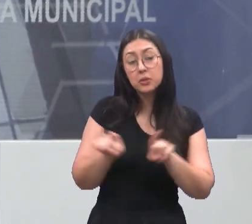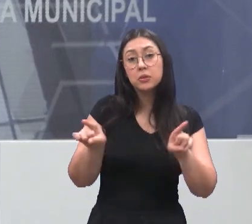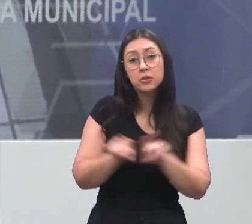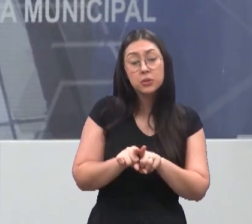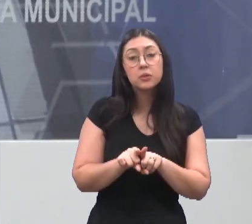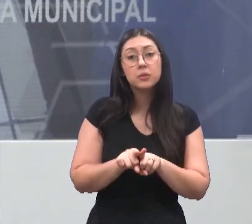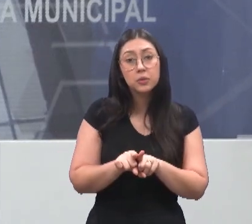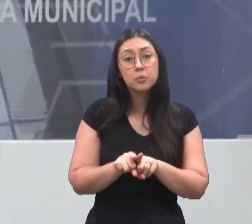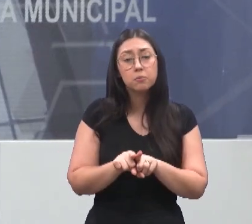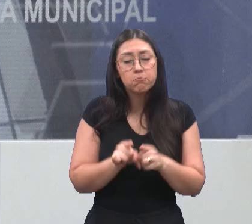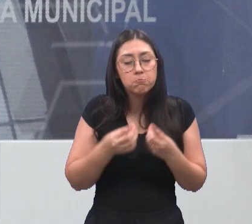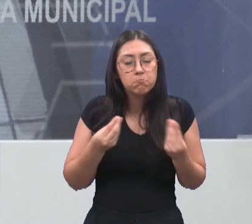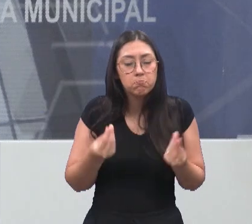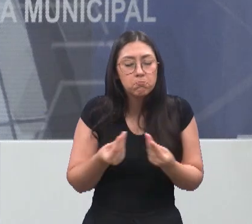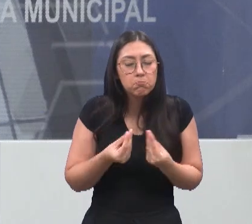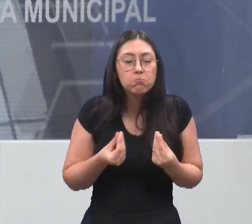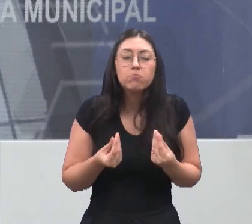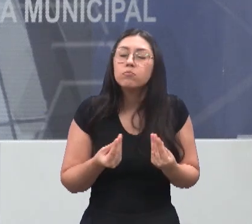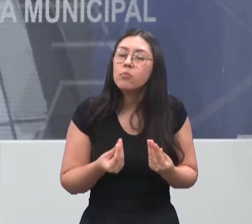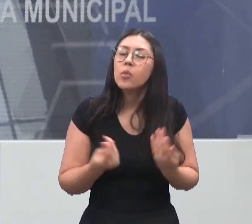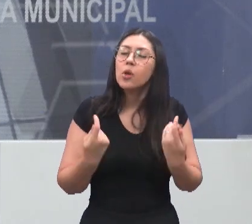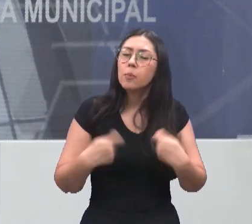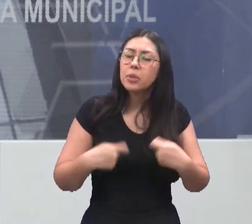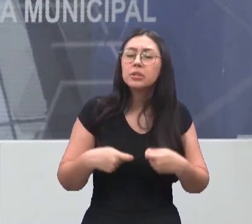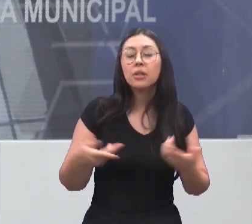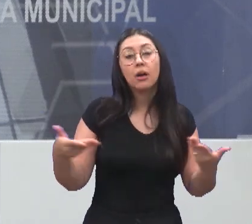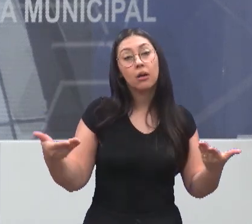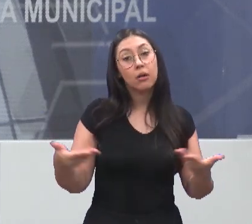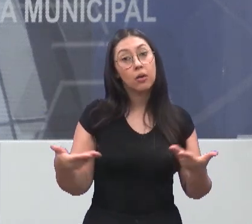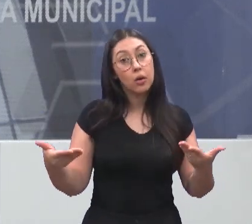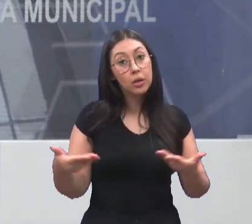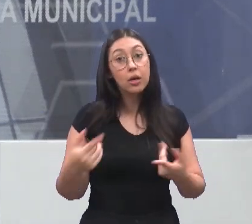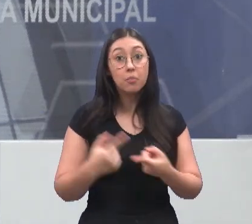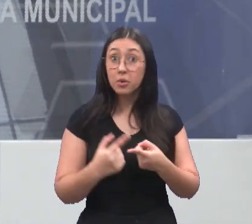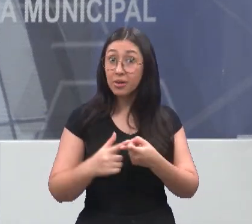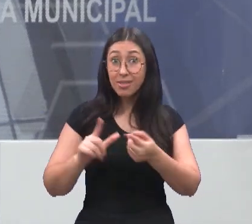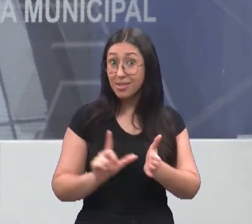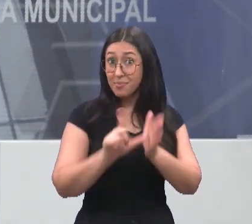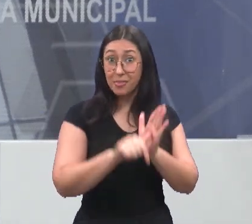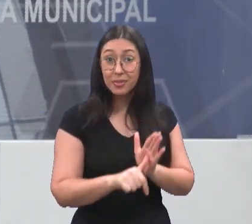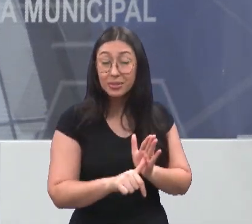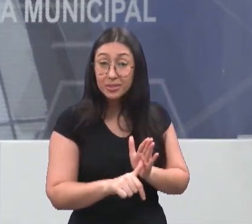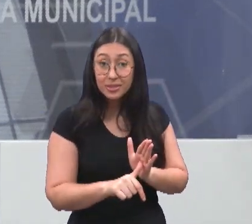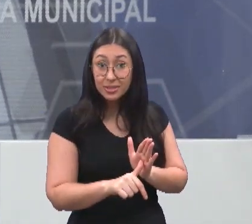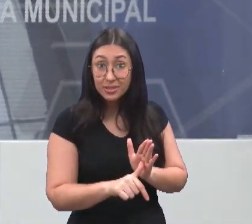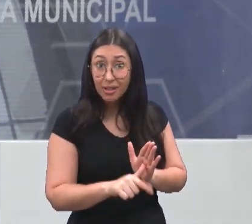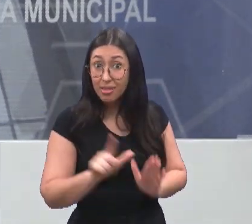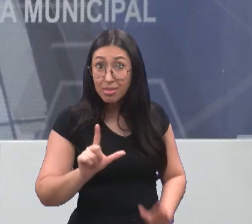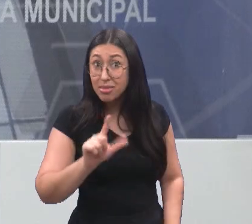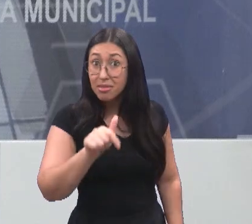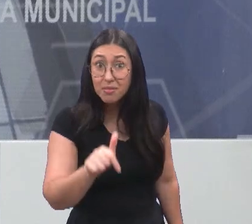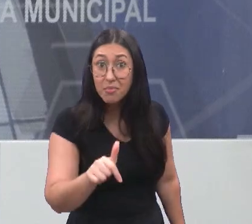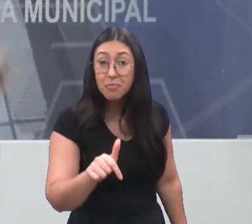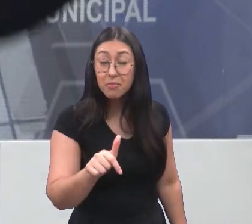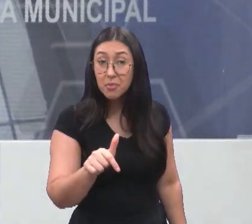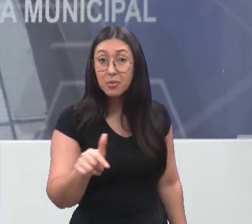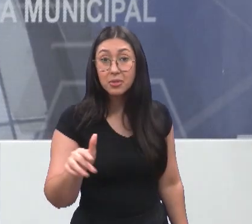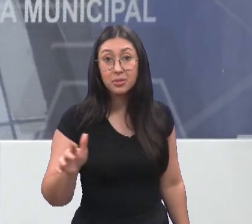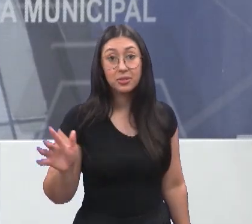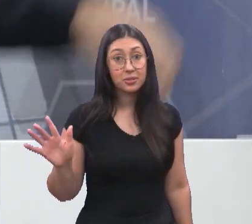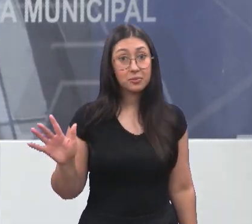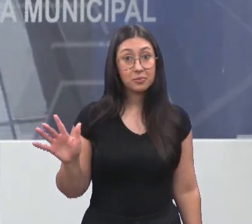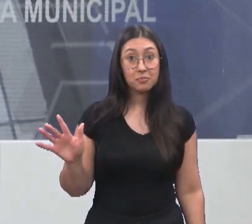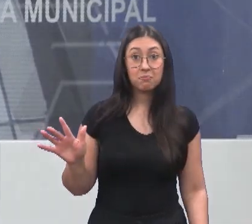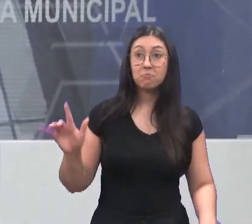essa sensibilidade seja contemplada nesse momento, porque daqui a pouco, senhores, senhoras que nos acompanham, o